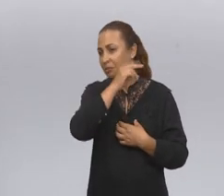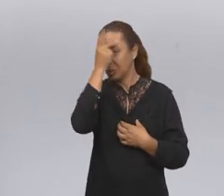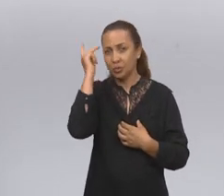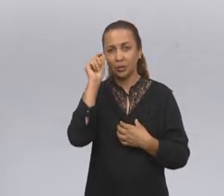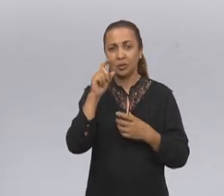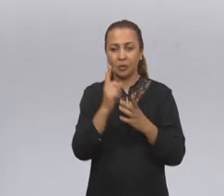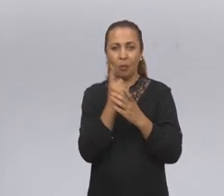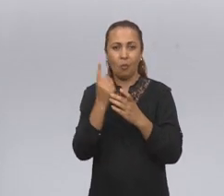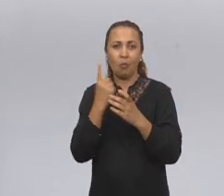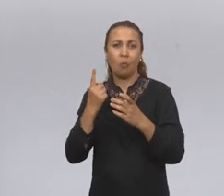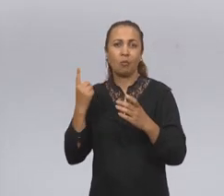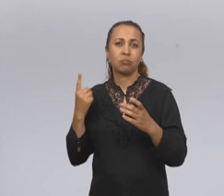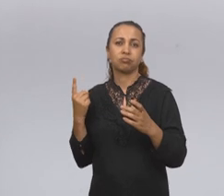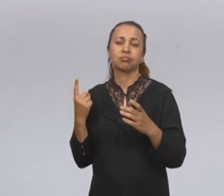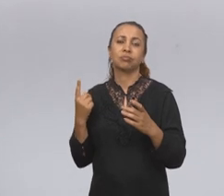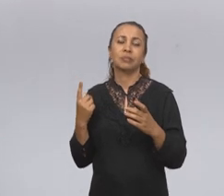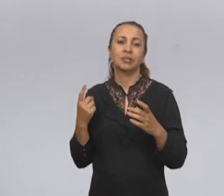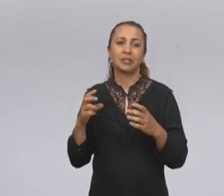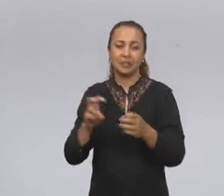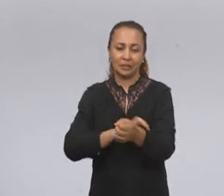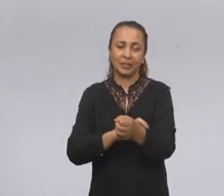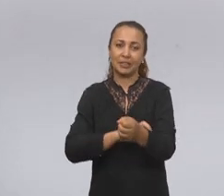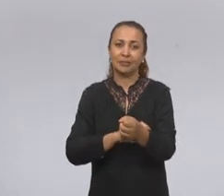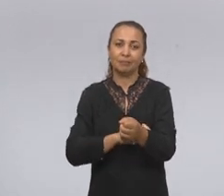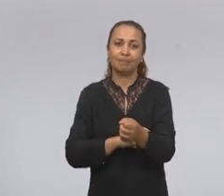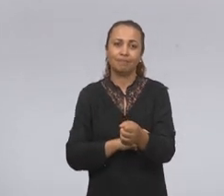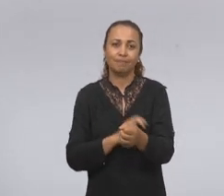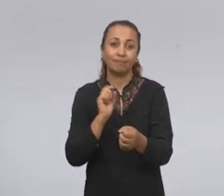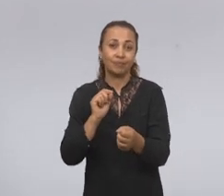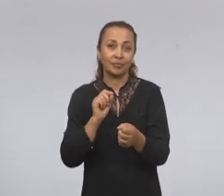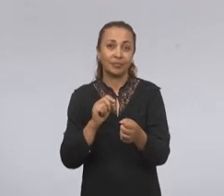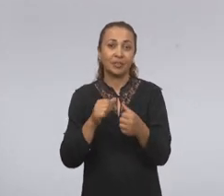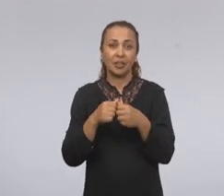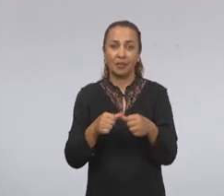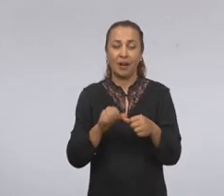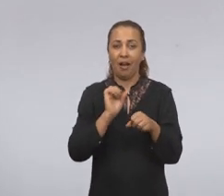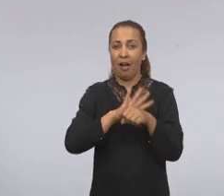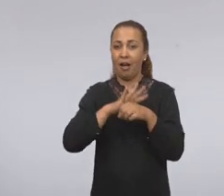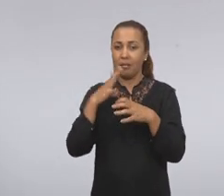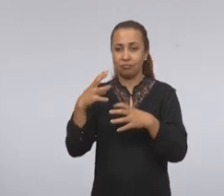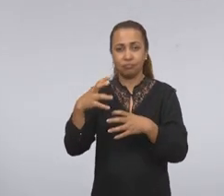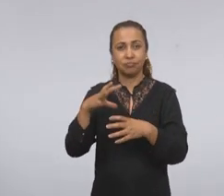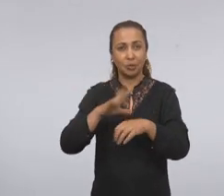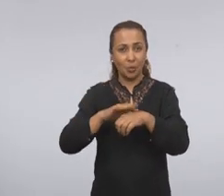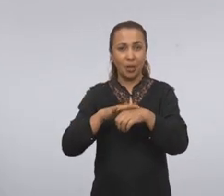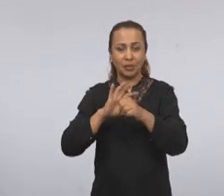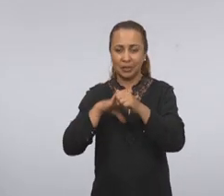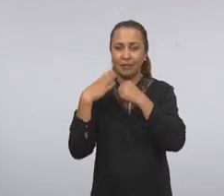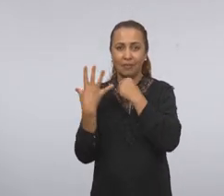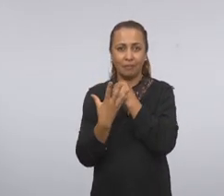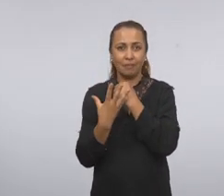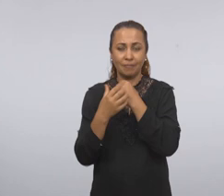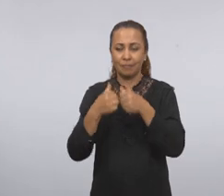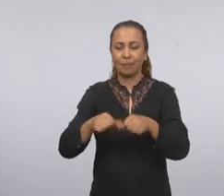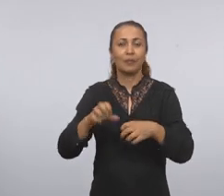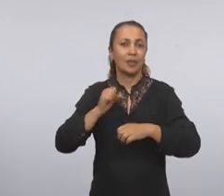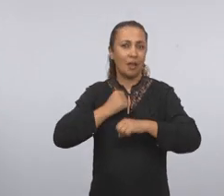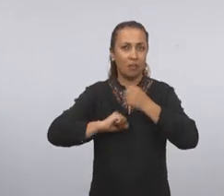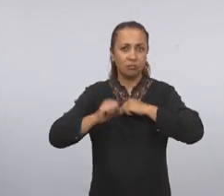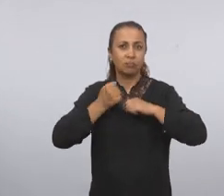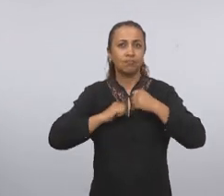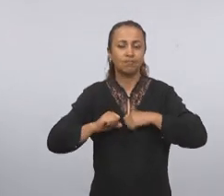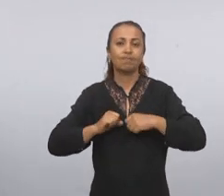ficaram isolados sozinhos e o estresse sendo que aqueles que pegaram convide além de ficarem ansiosas